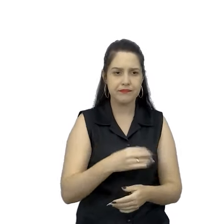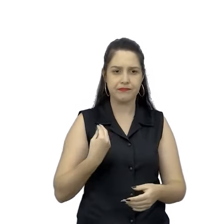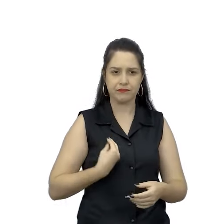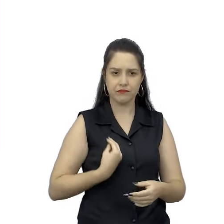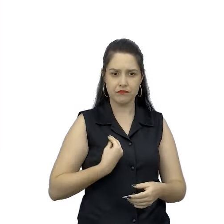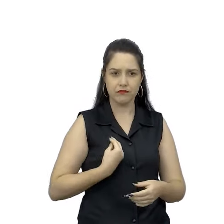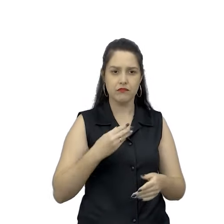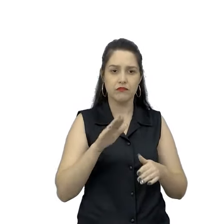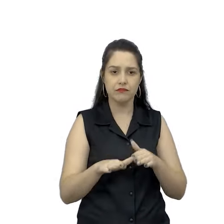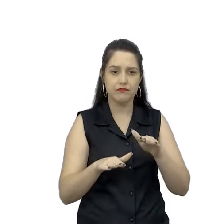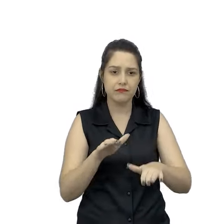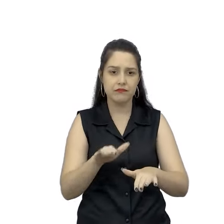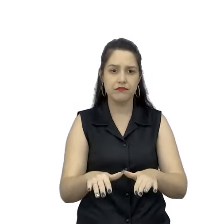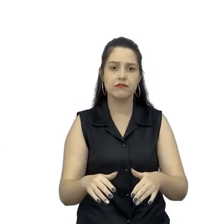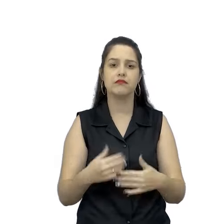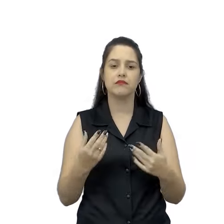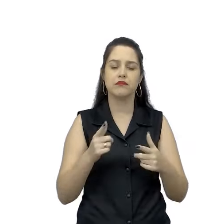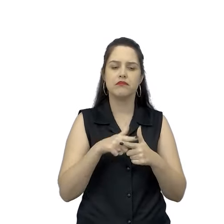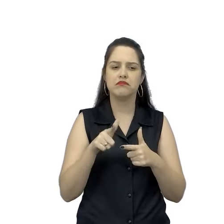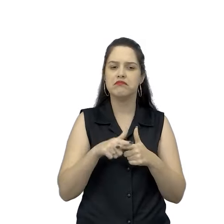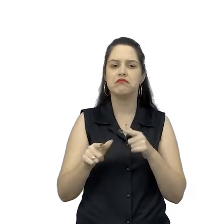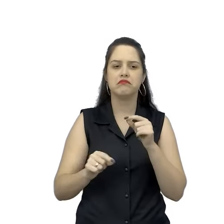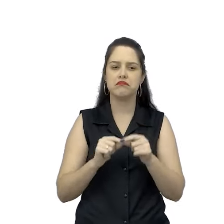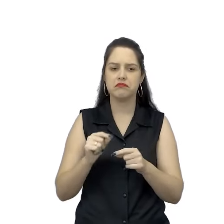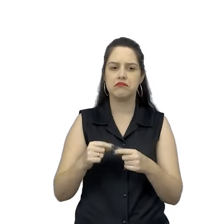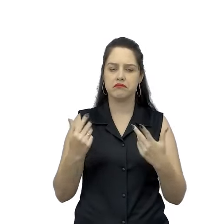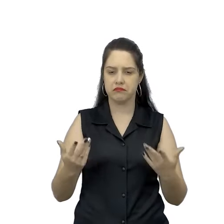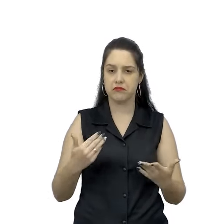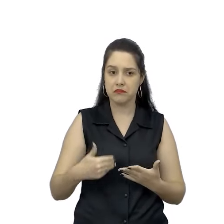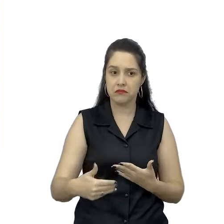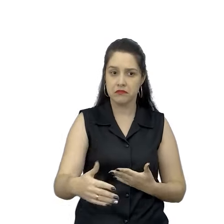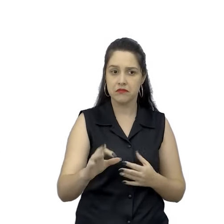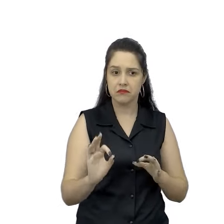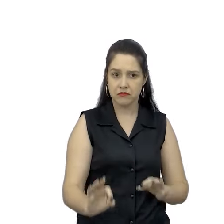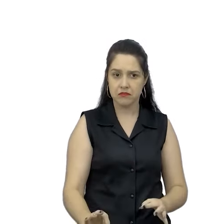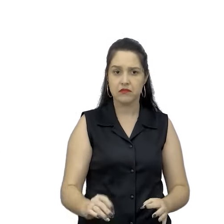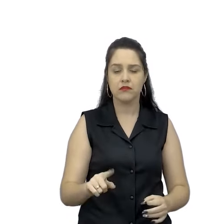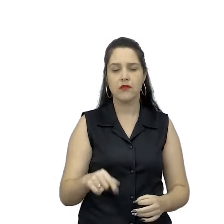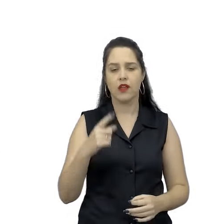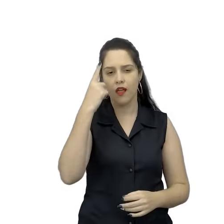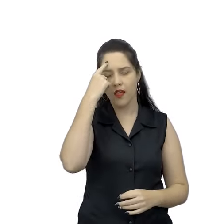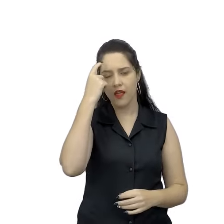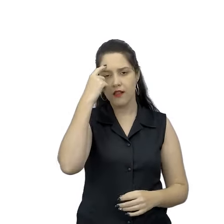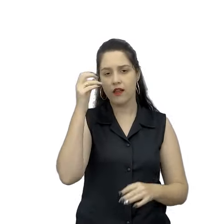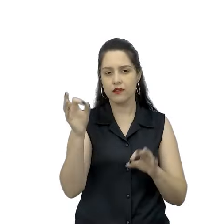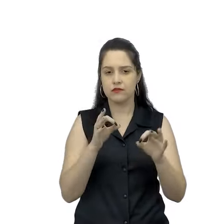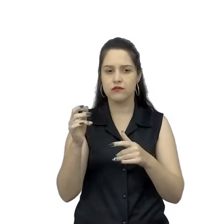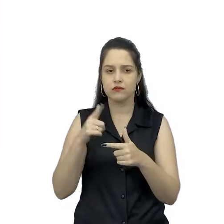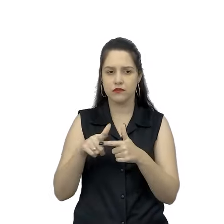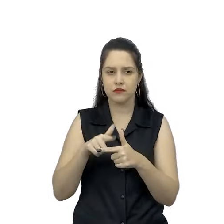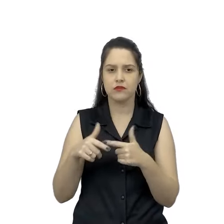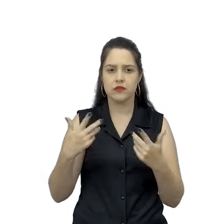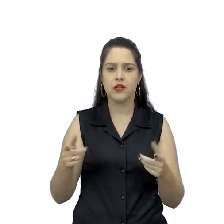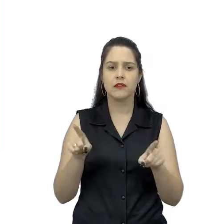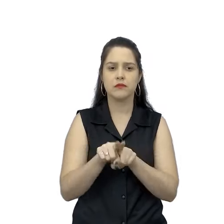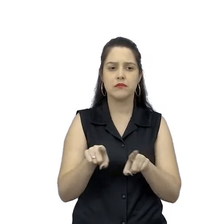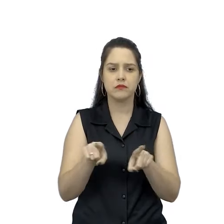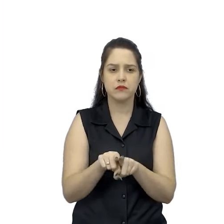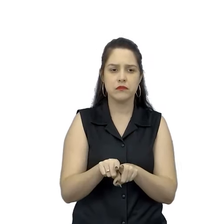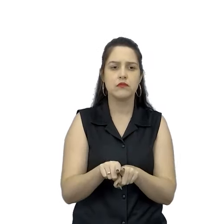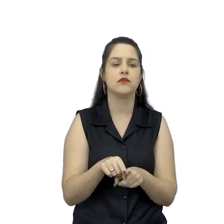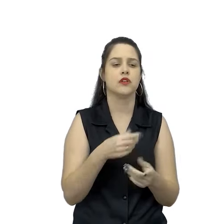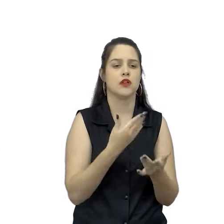cada um dos passos da resolução de problemas? Será que contemplei, né, a ideia da resolução de problemas? Também, será